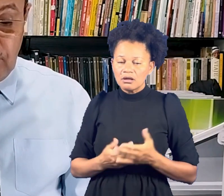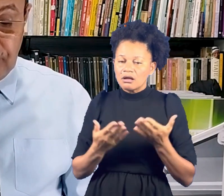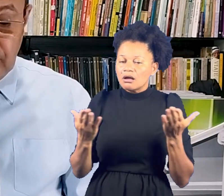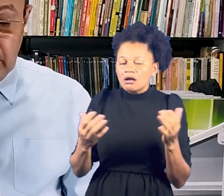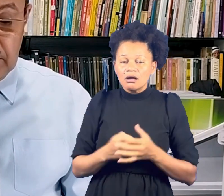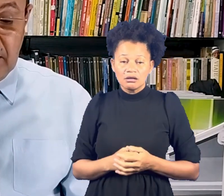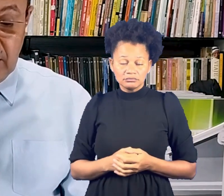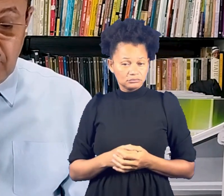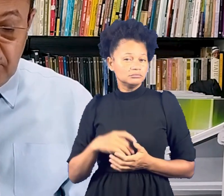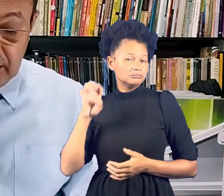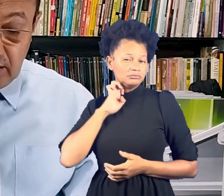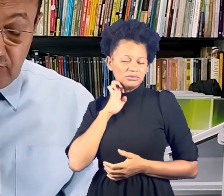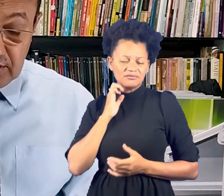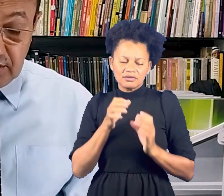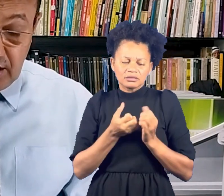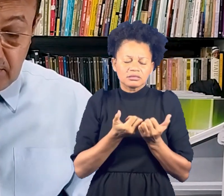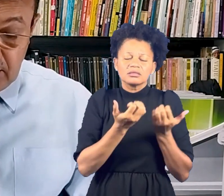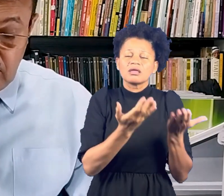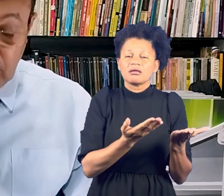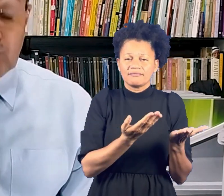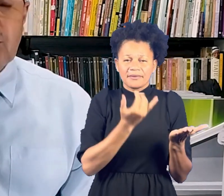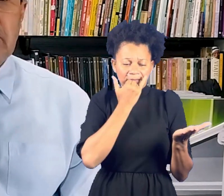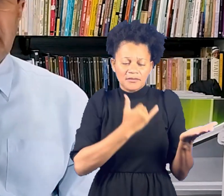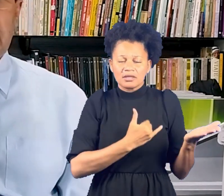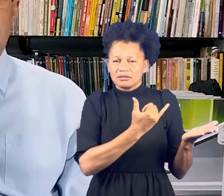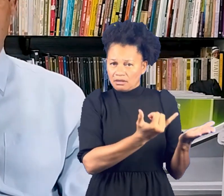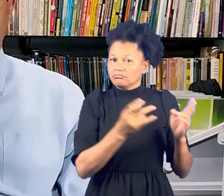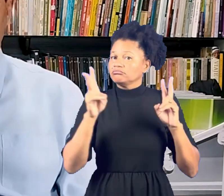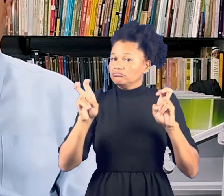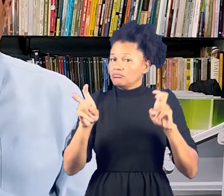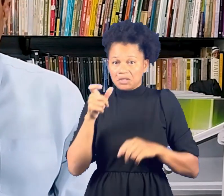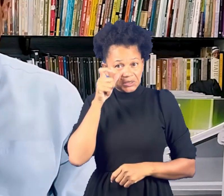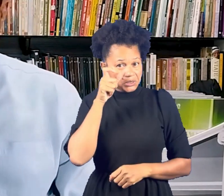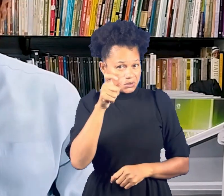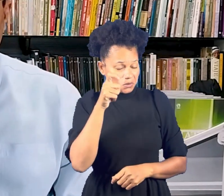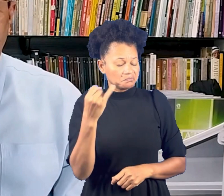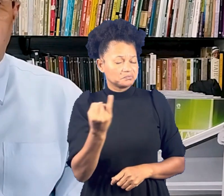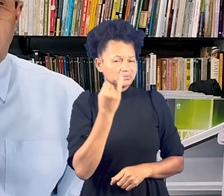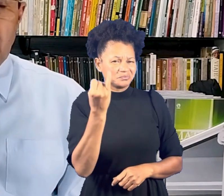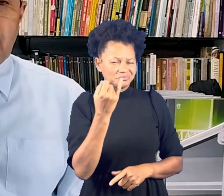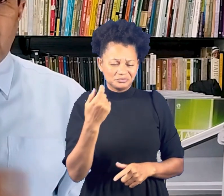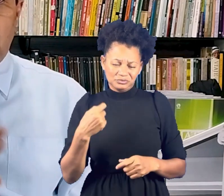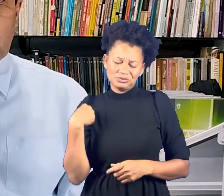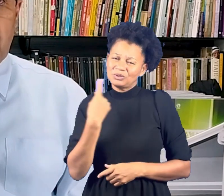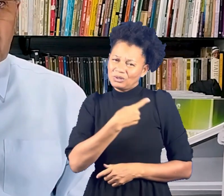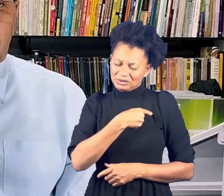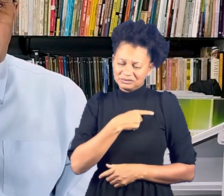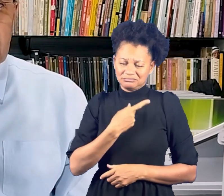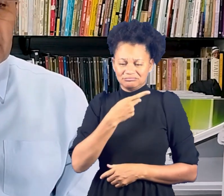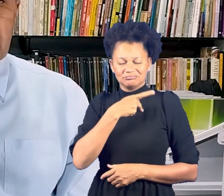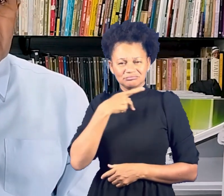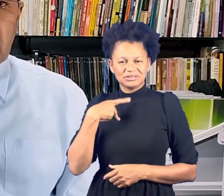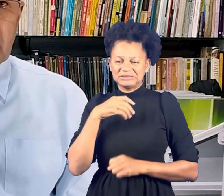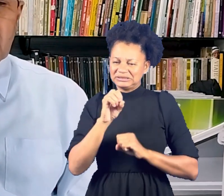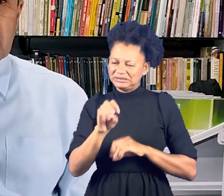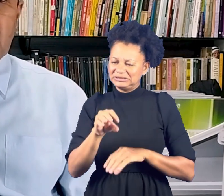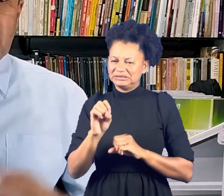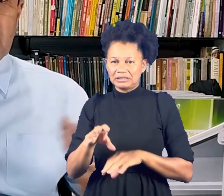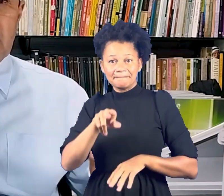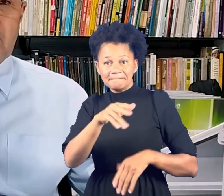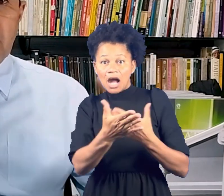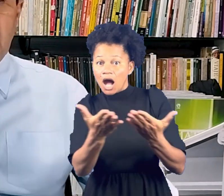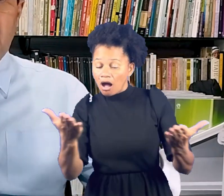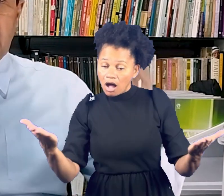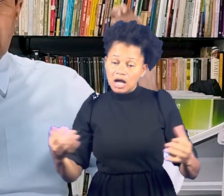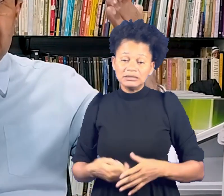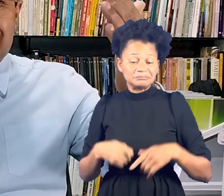Estevão, então, liberava perdão. Esse tema eu acho muito interessante, irmãos, porque nós que somos pastores e ensinamos, às